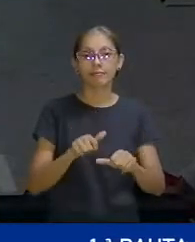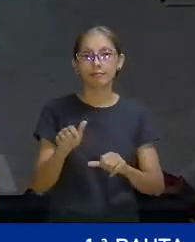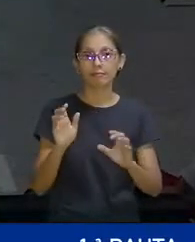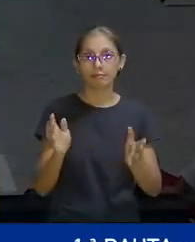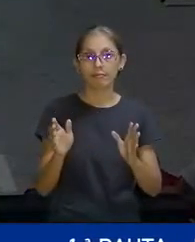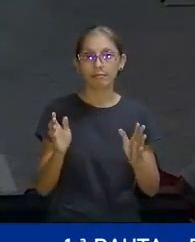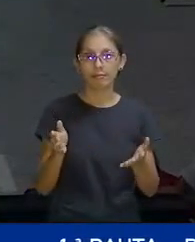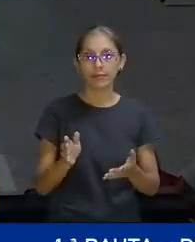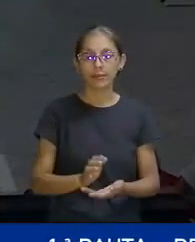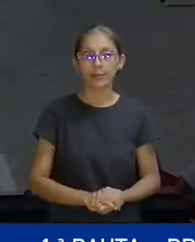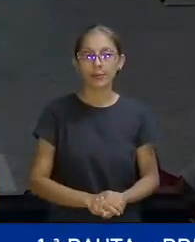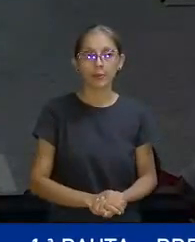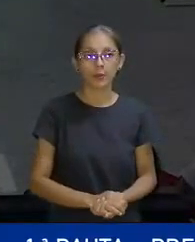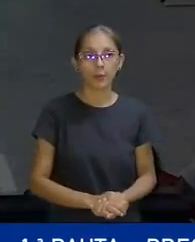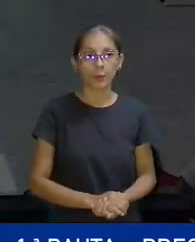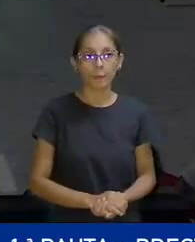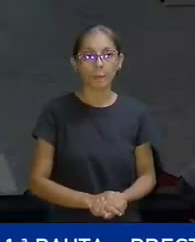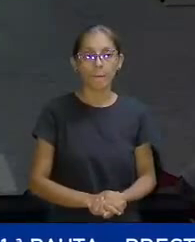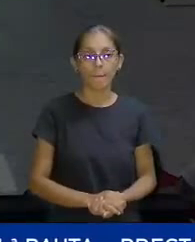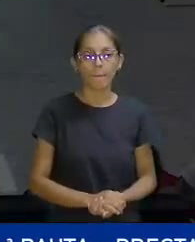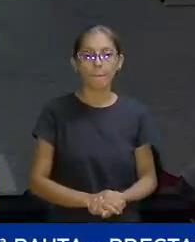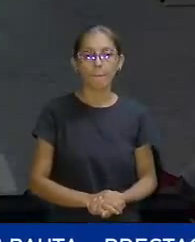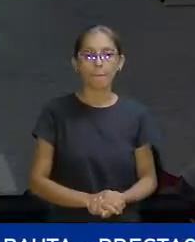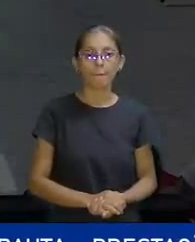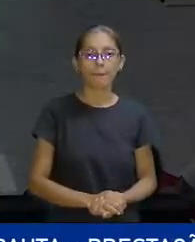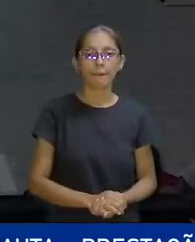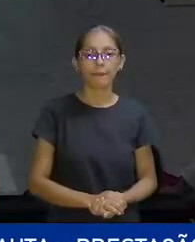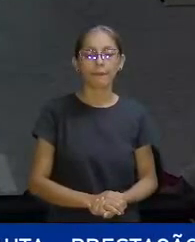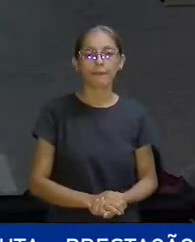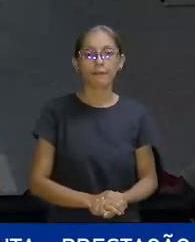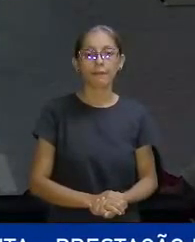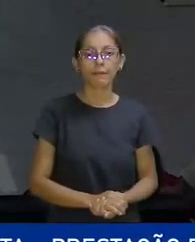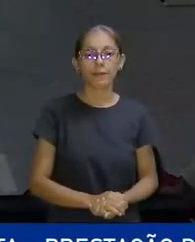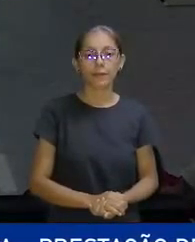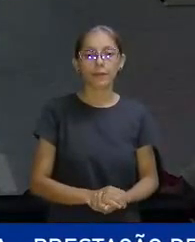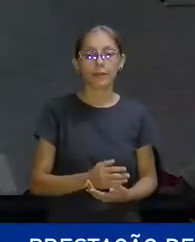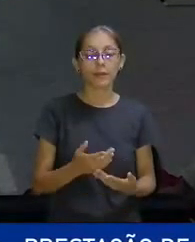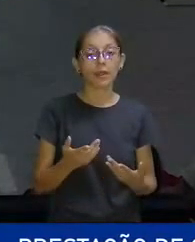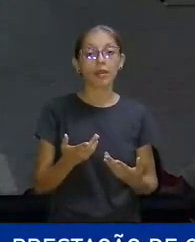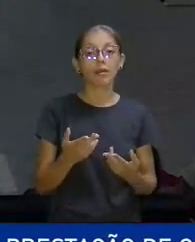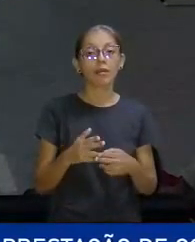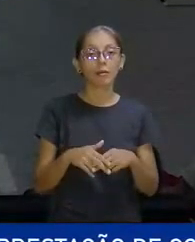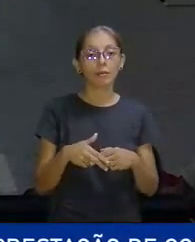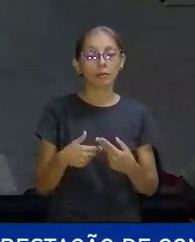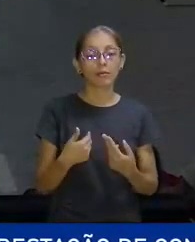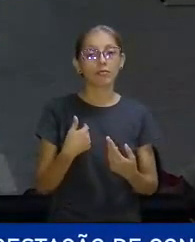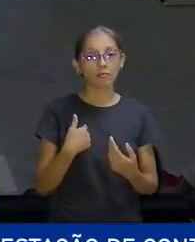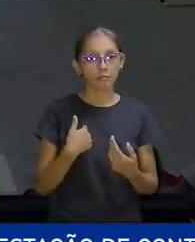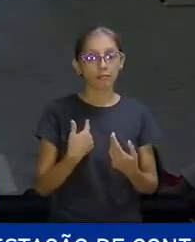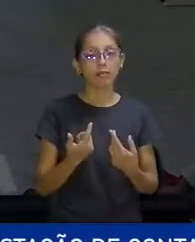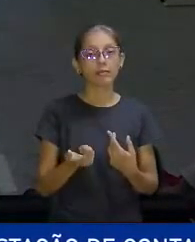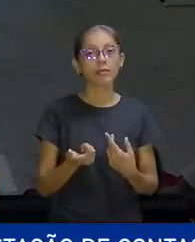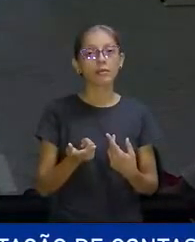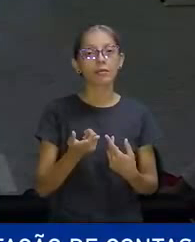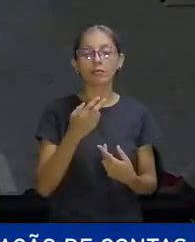nosso regional. Então, com a devida vênia, senhor presidente, eu vou divergir, tá, para acompanhar, neste caso, o parecer,